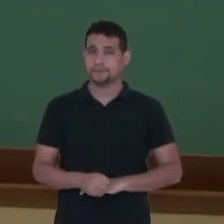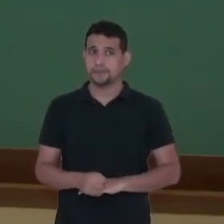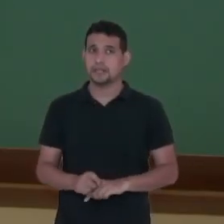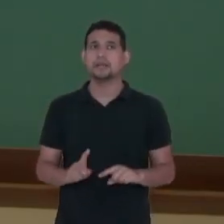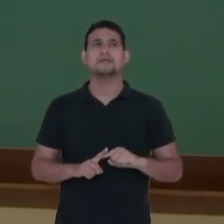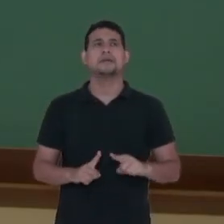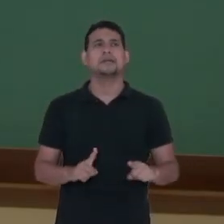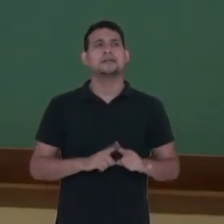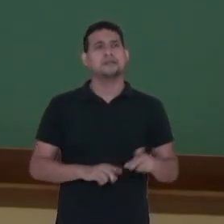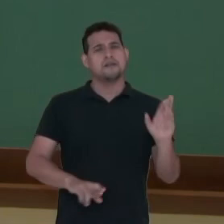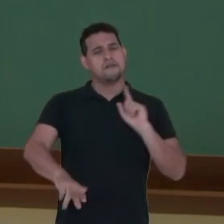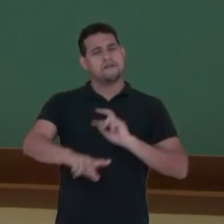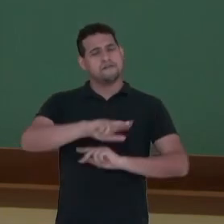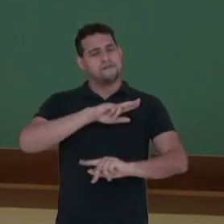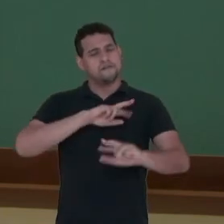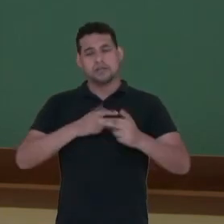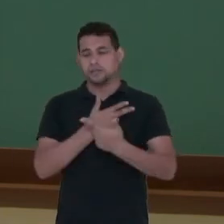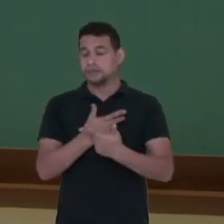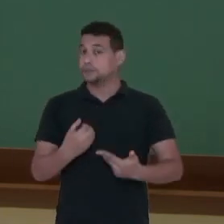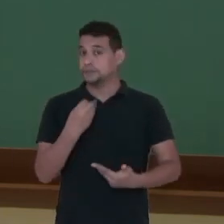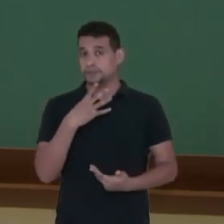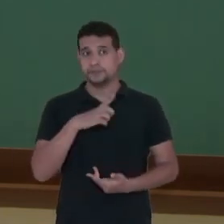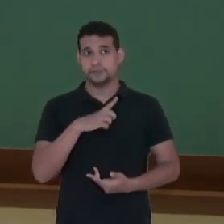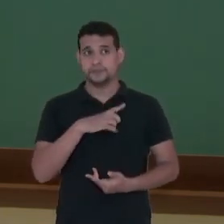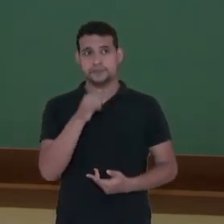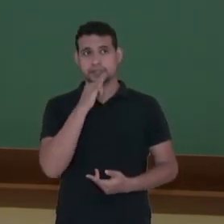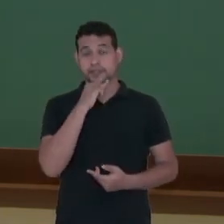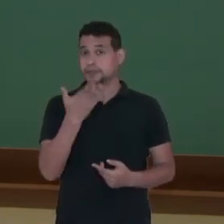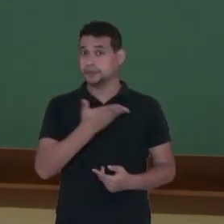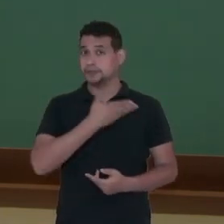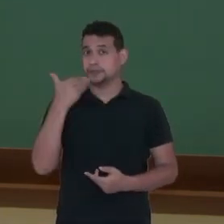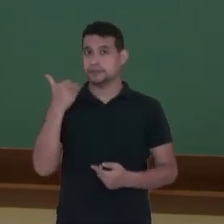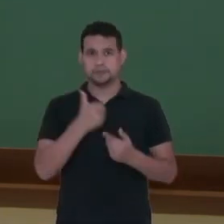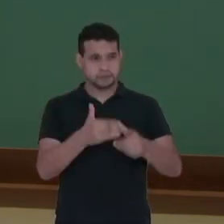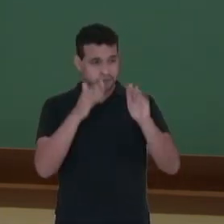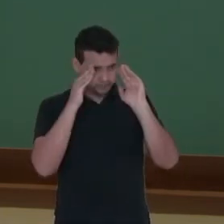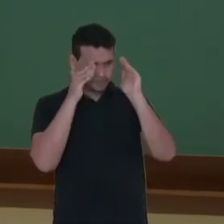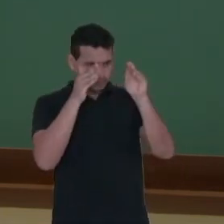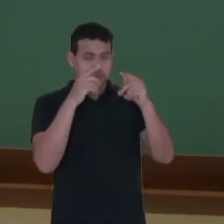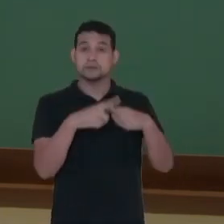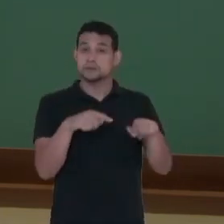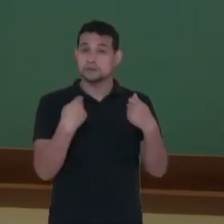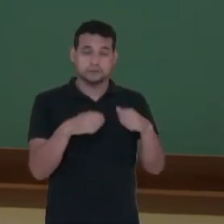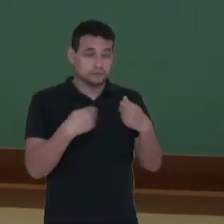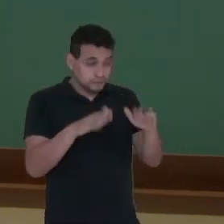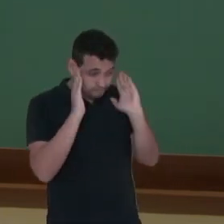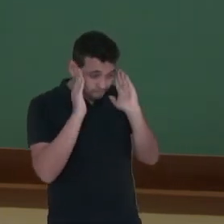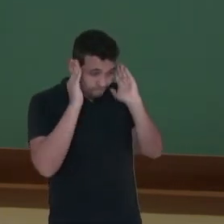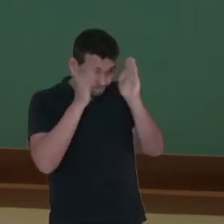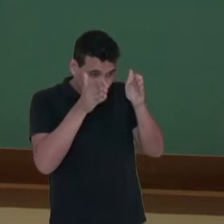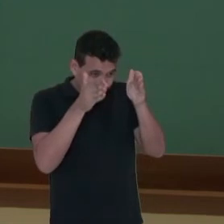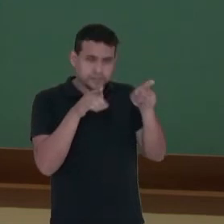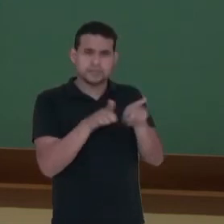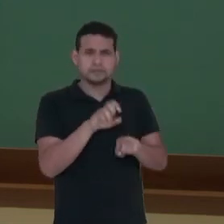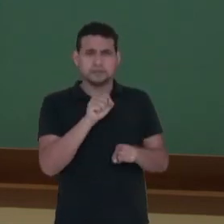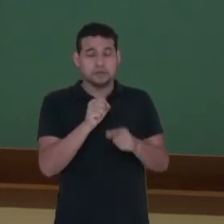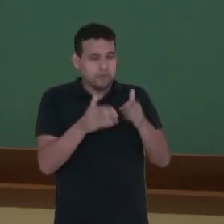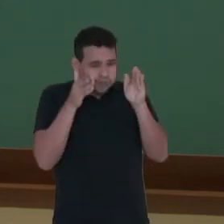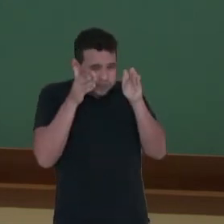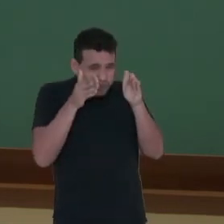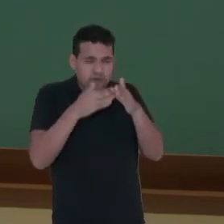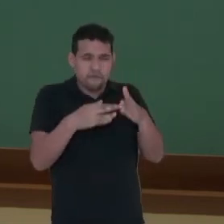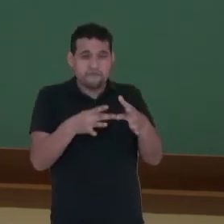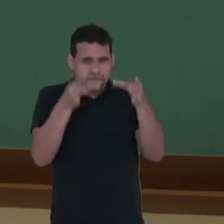e entre outros benefícios que nós temos aqui. Então favorece a concentração, porque você tem que estar concentrado ali no que você